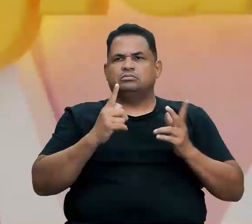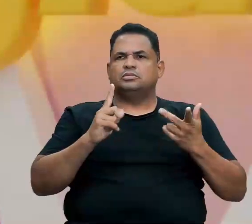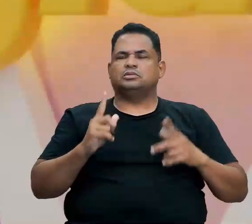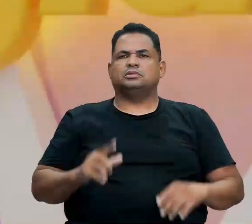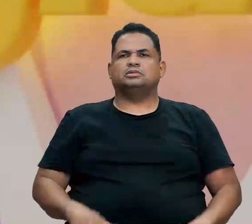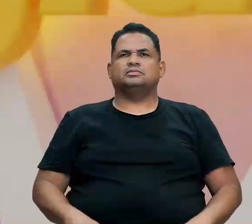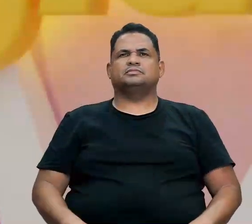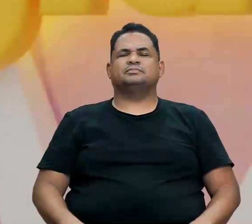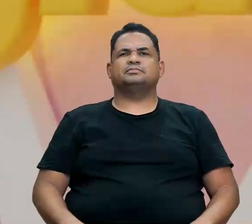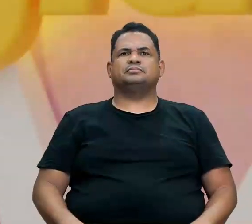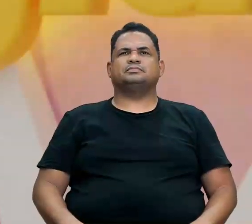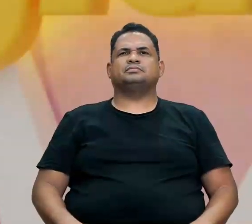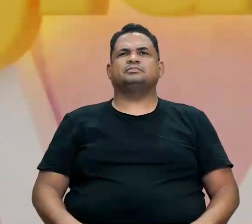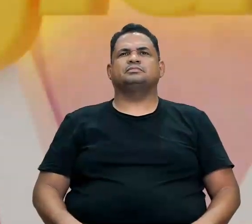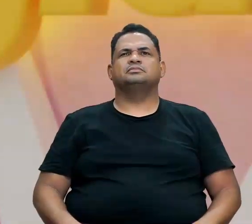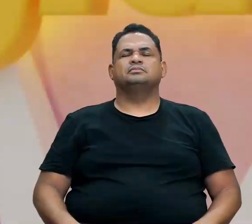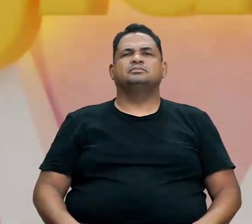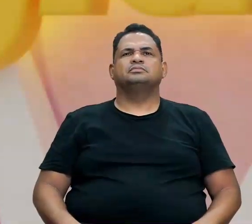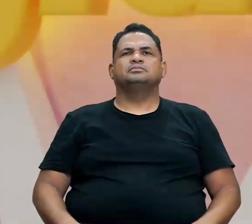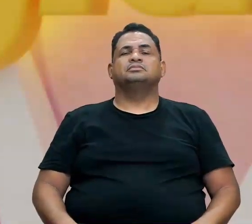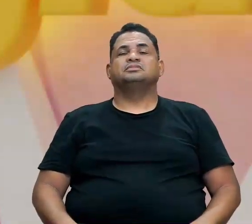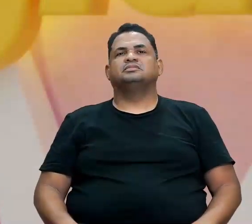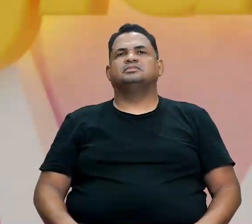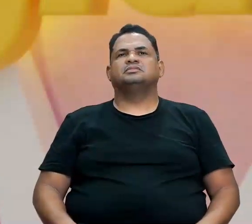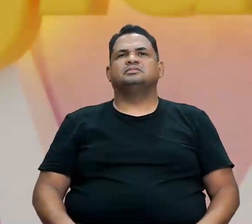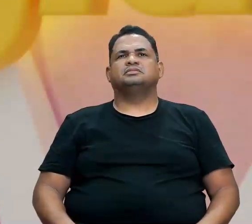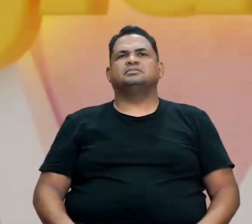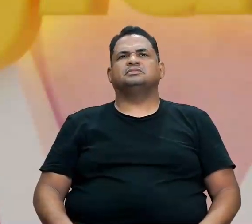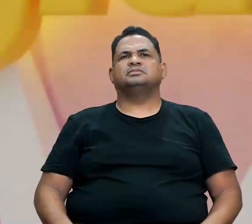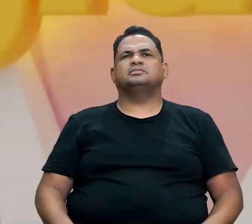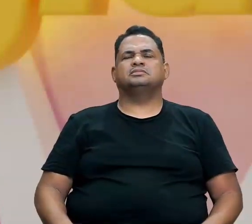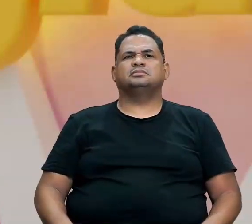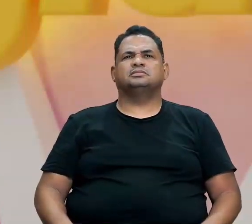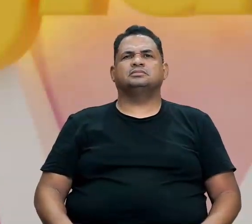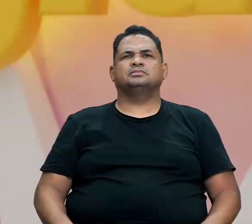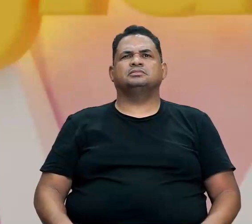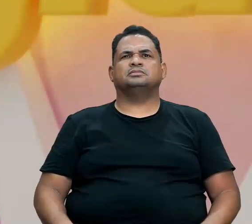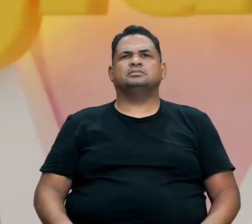Isso inclusive, foi